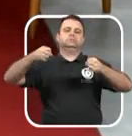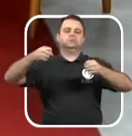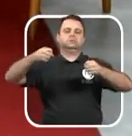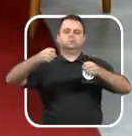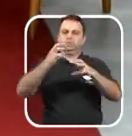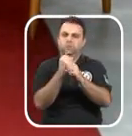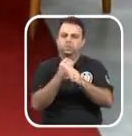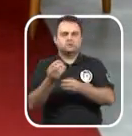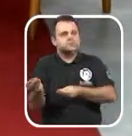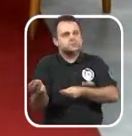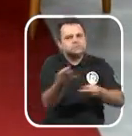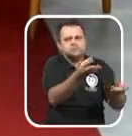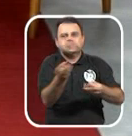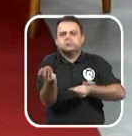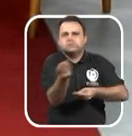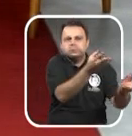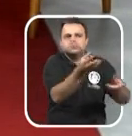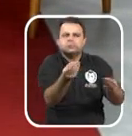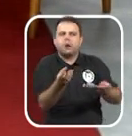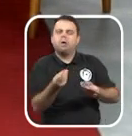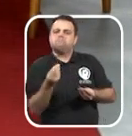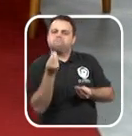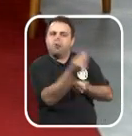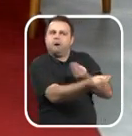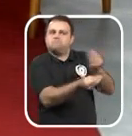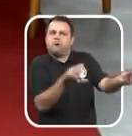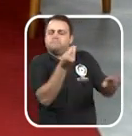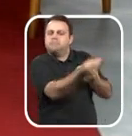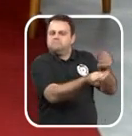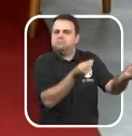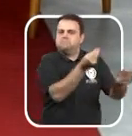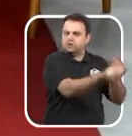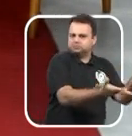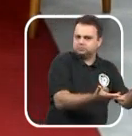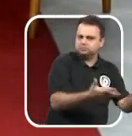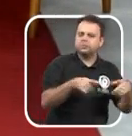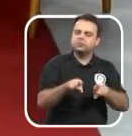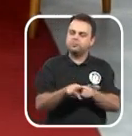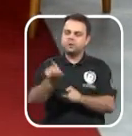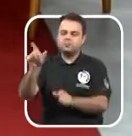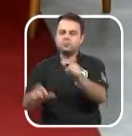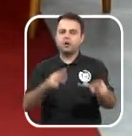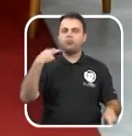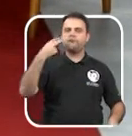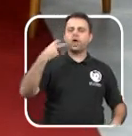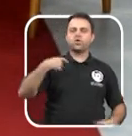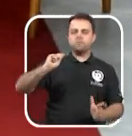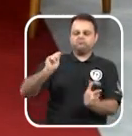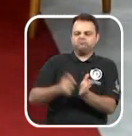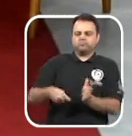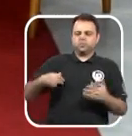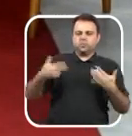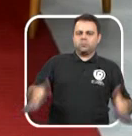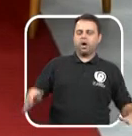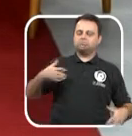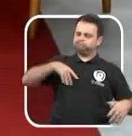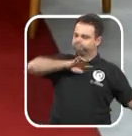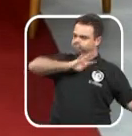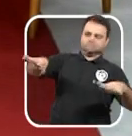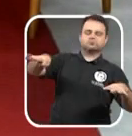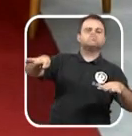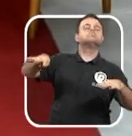E vamos iniciar um trabalho de exposição pública do vereador que não vai assinar a CPI. Fim da trégua para eles. Nós vamos expor todos